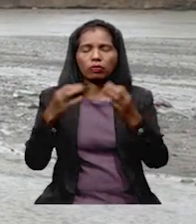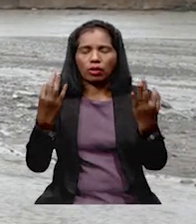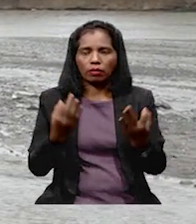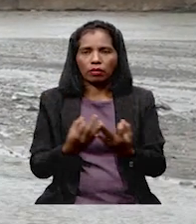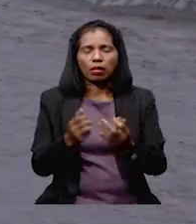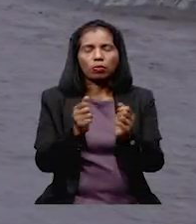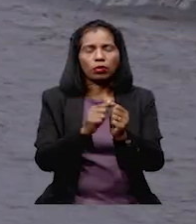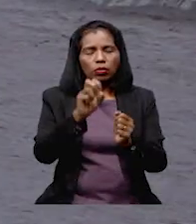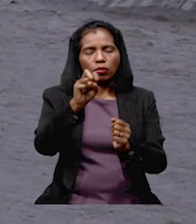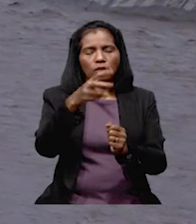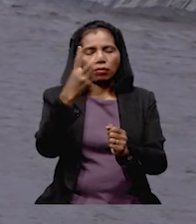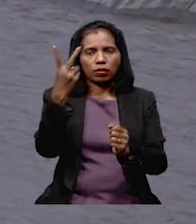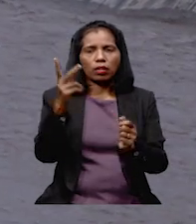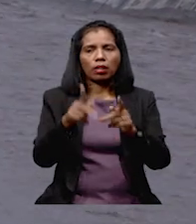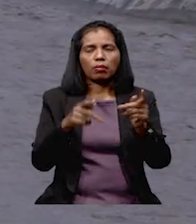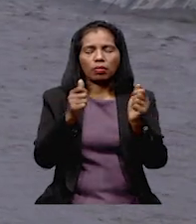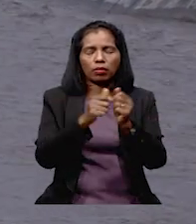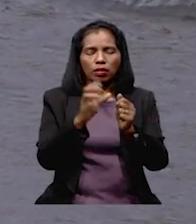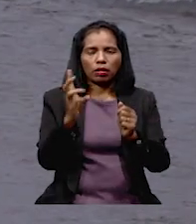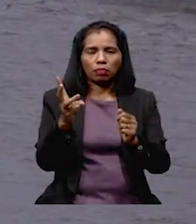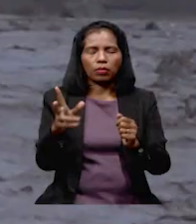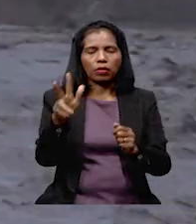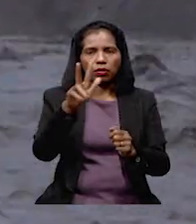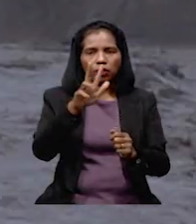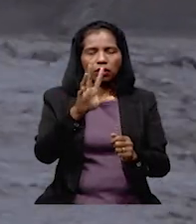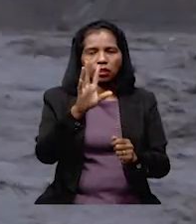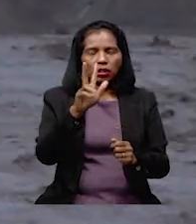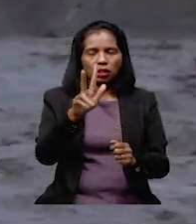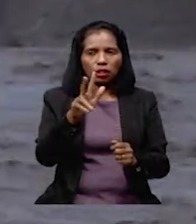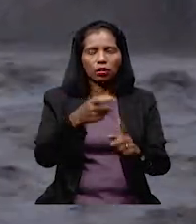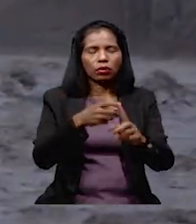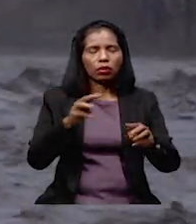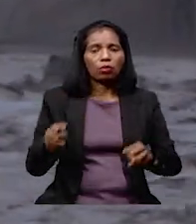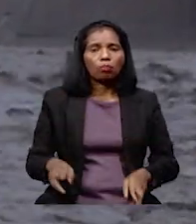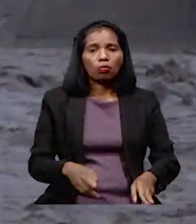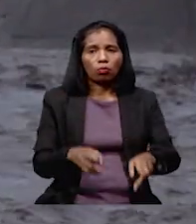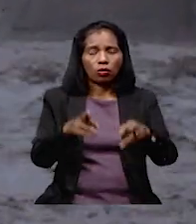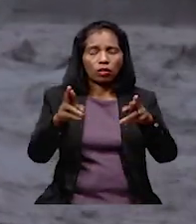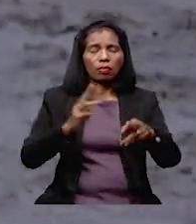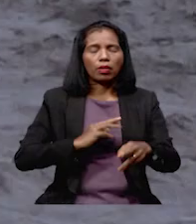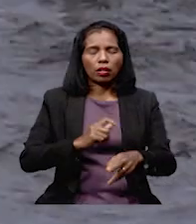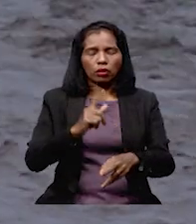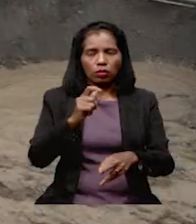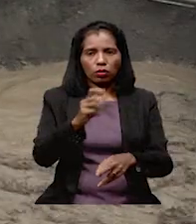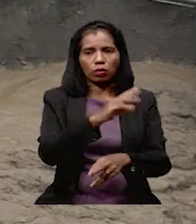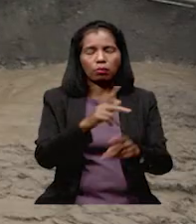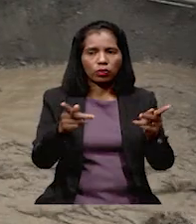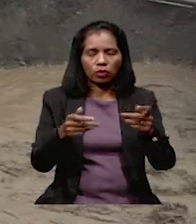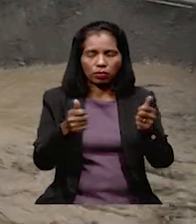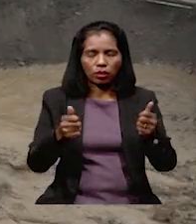San Lucingrua, o Ema Hamutuk, Nen Lucintolo, Husi Mota Manatuto e a aldeia Sau, Suku Sau, posto